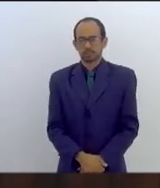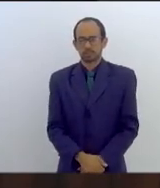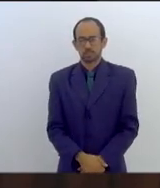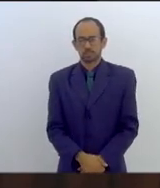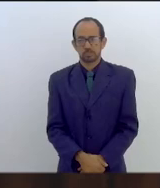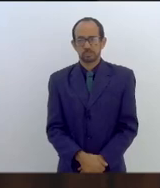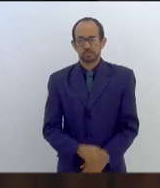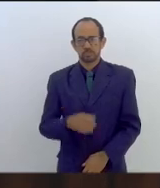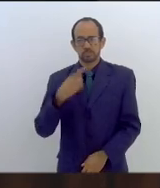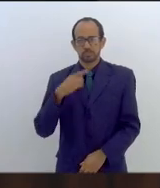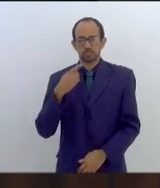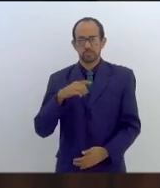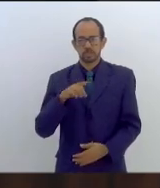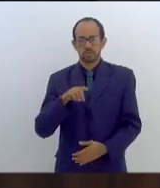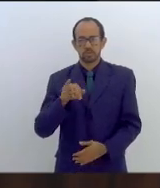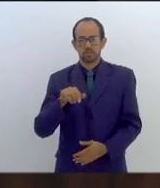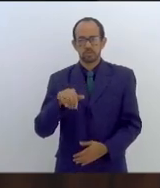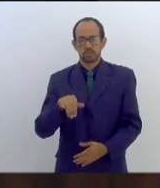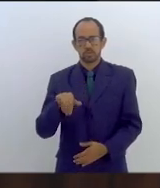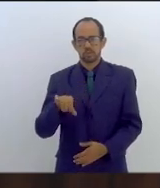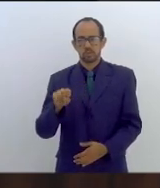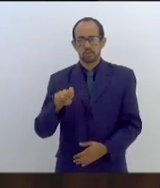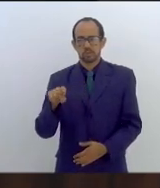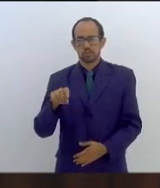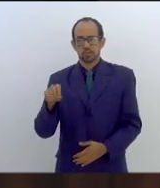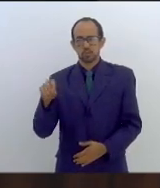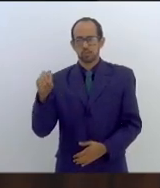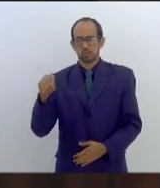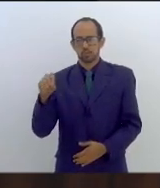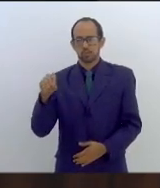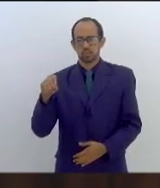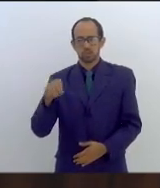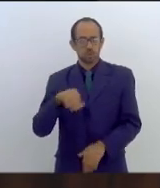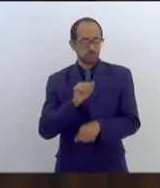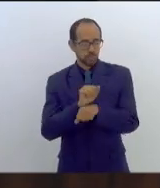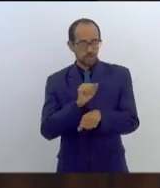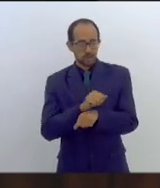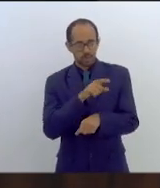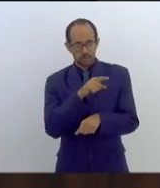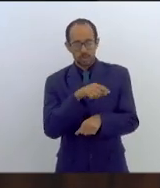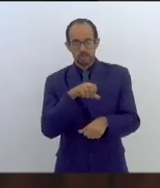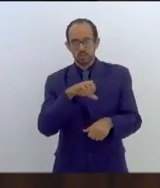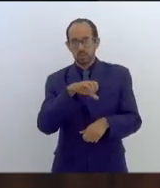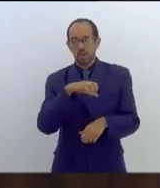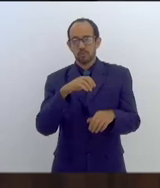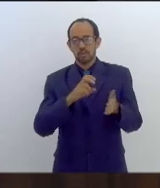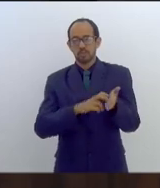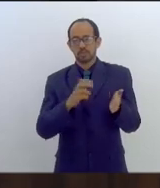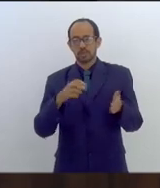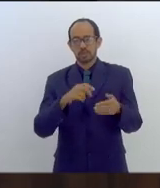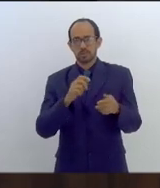deputado Dionísio Lins, estou esperando ele desde 9 horas da manhã. Está dando entrevista?